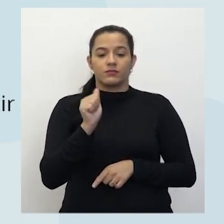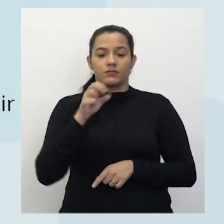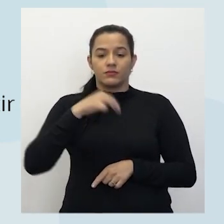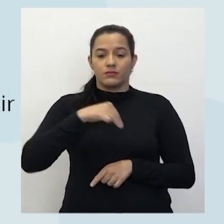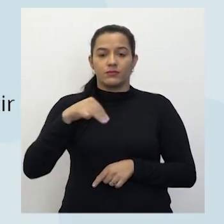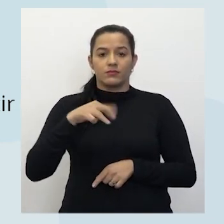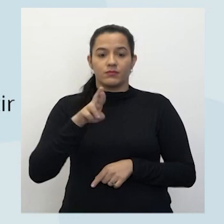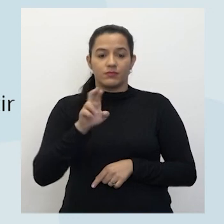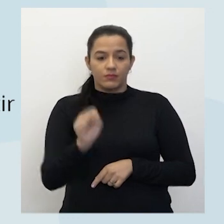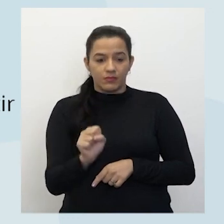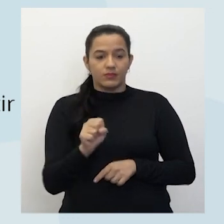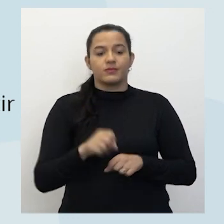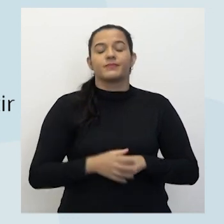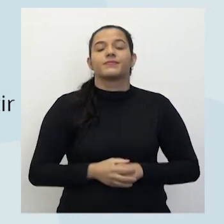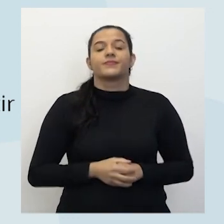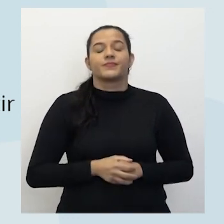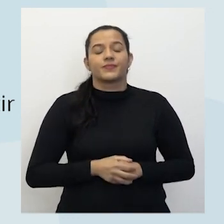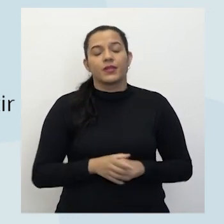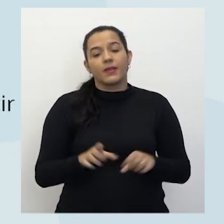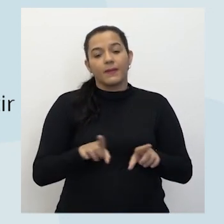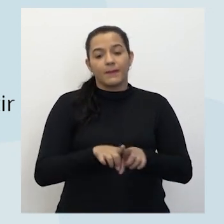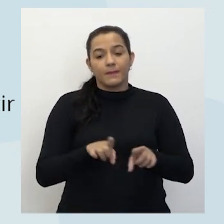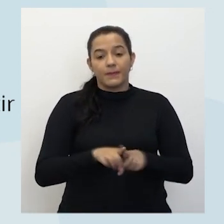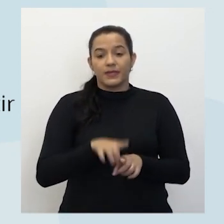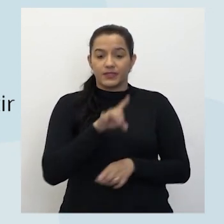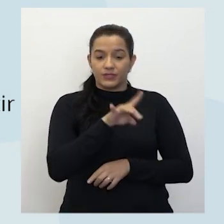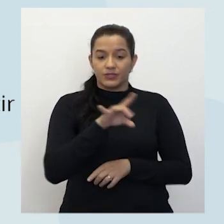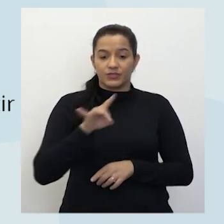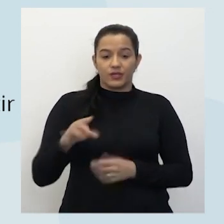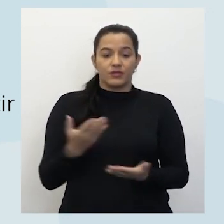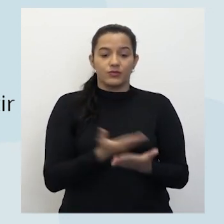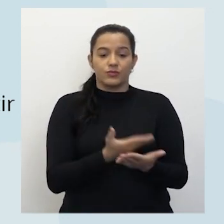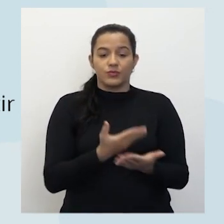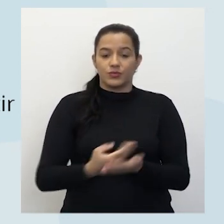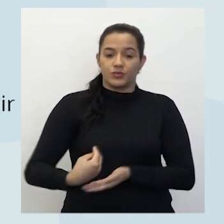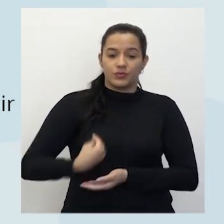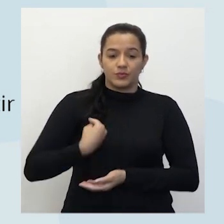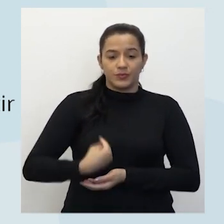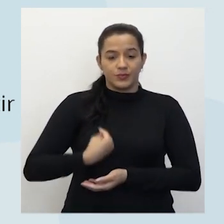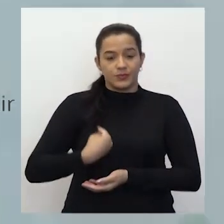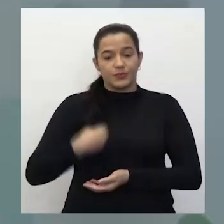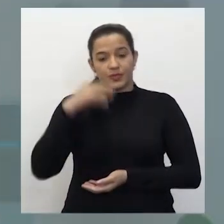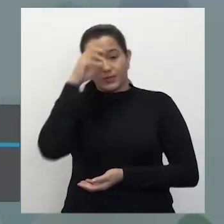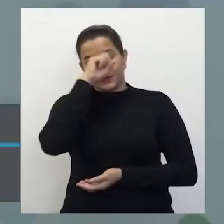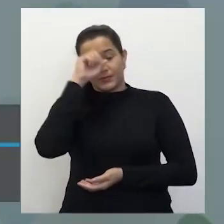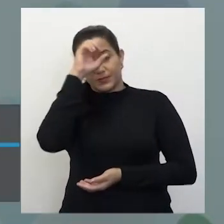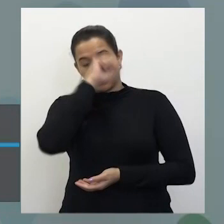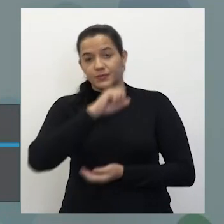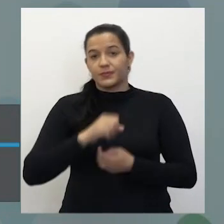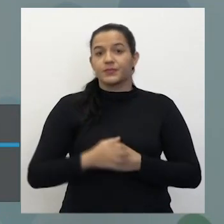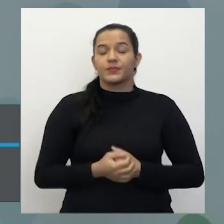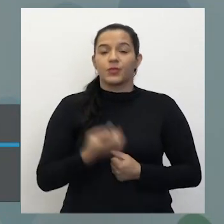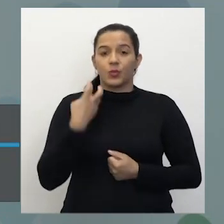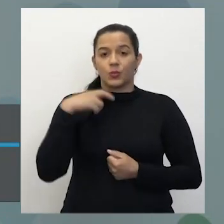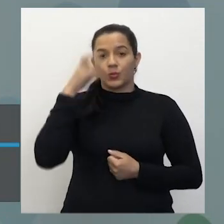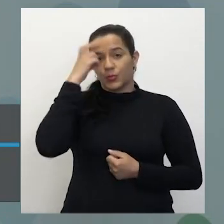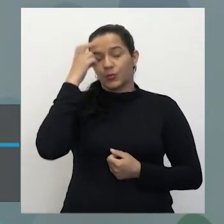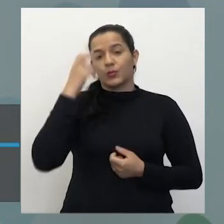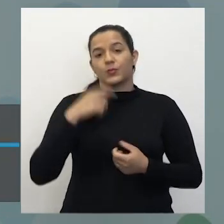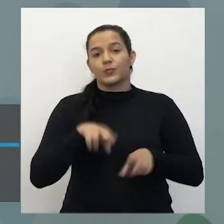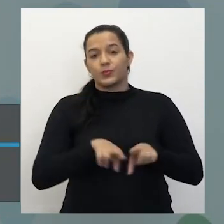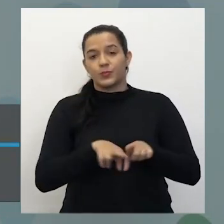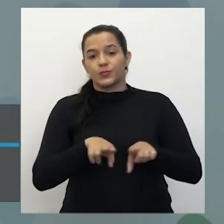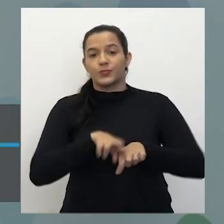e slams a partir da vivência de cada estudante. Então, sim, a atividade complementar de hoje será que